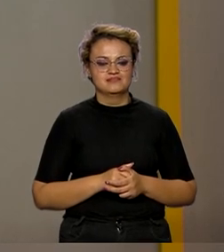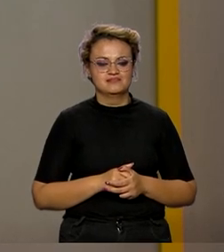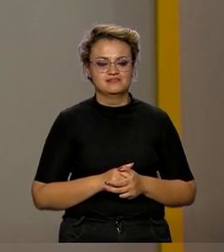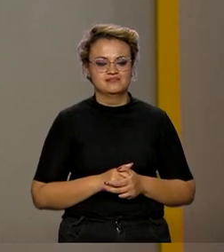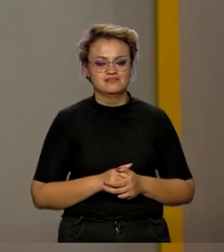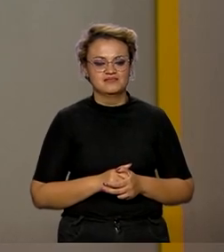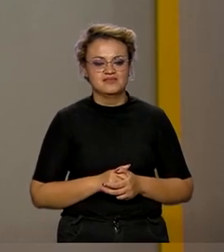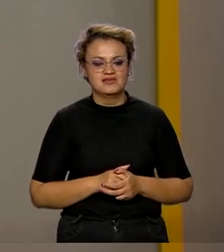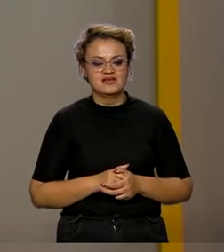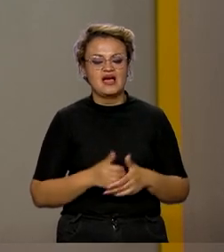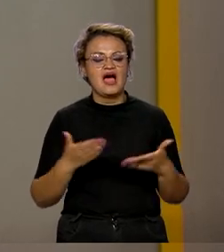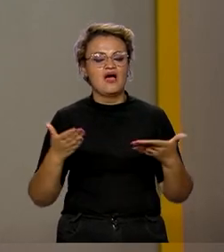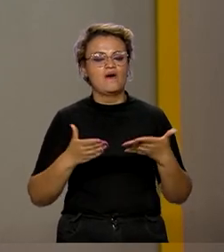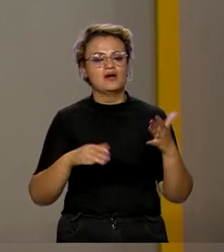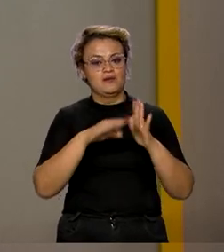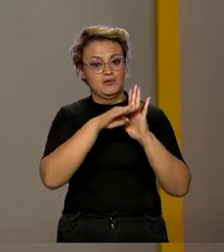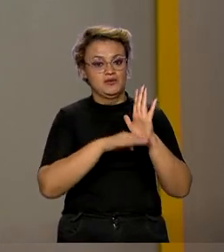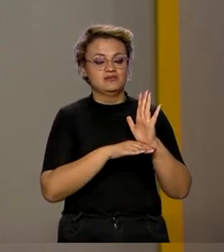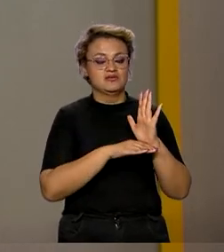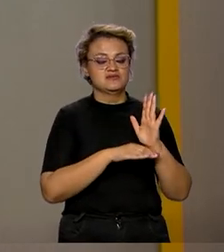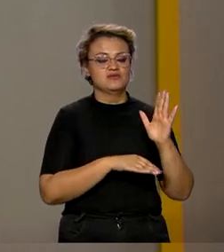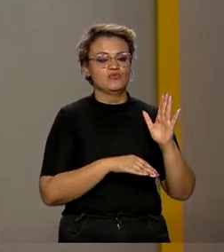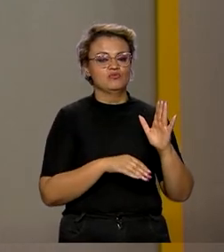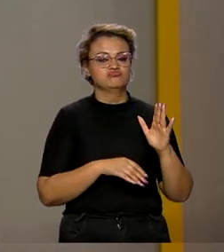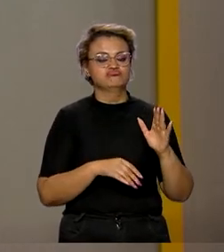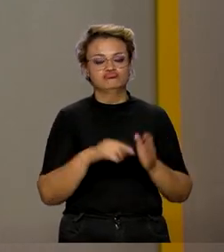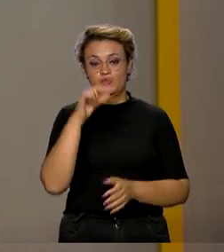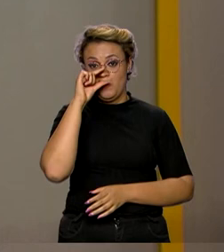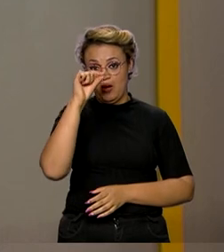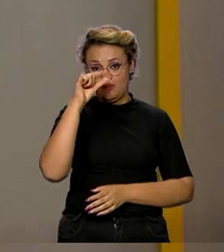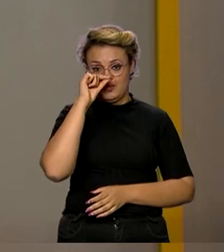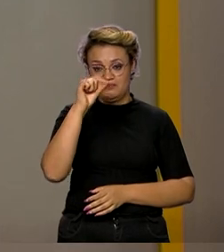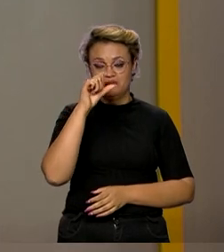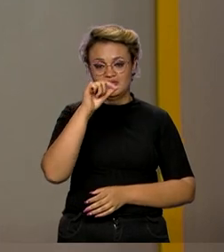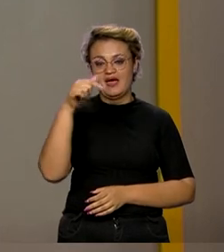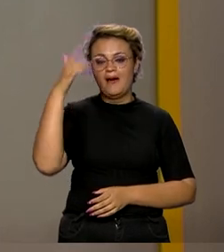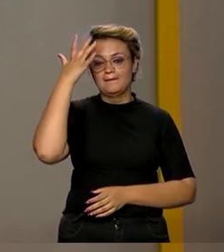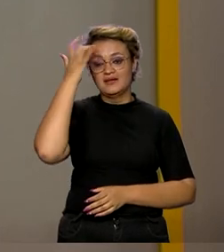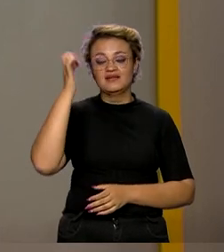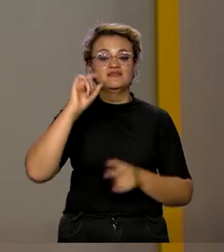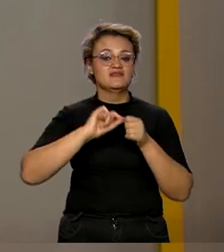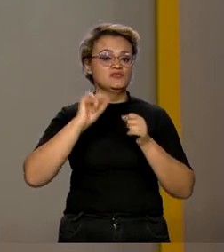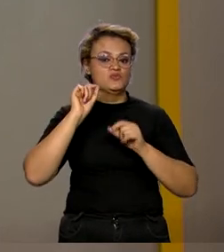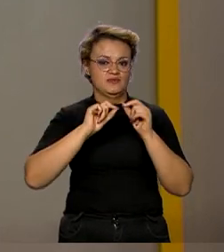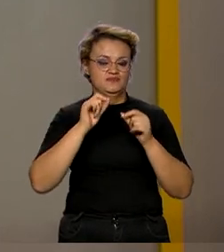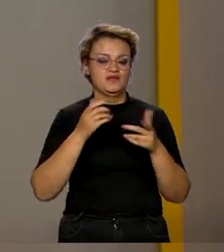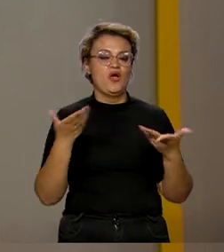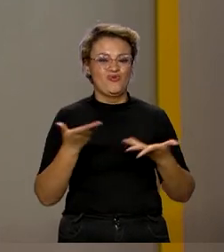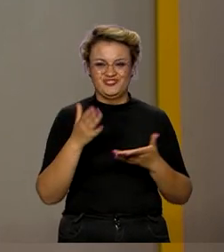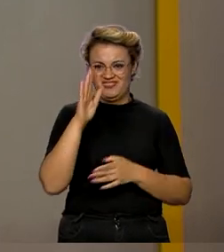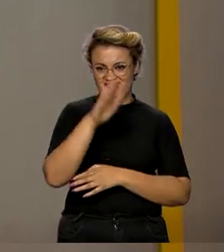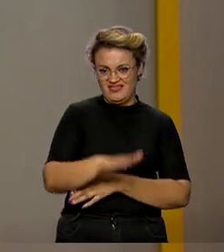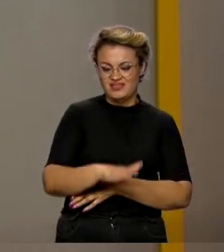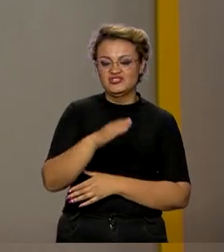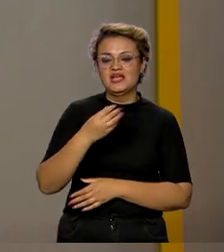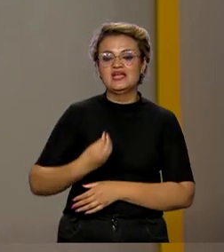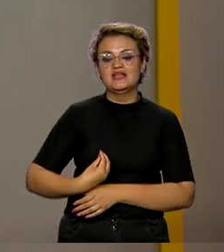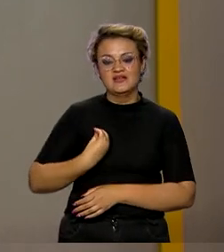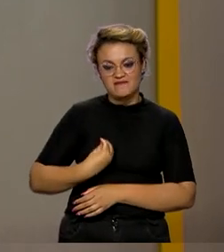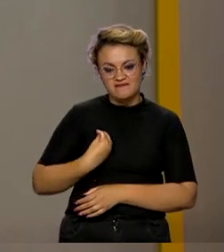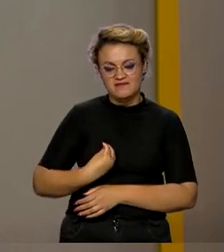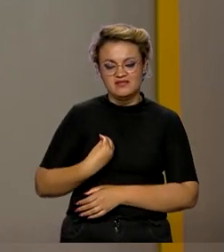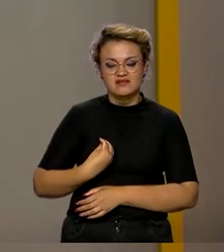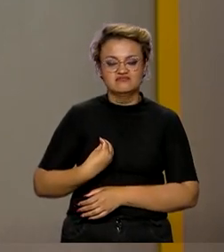Vamos falar agora da agenda do presidente em exercício, Geraldo Alckmin, aqui no Brasil. Na tarde de hoje, ele participou de um evento